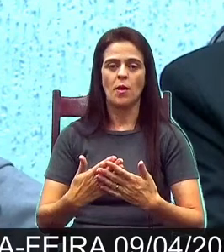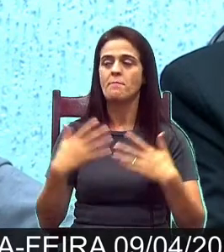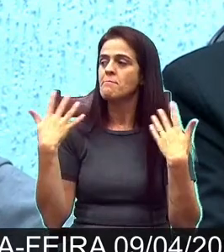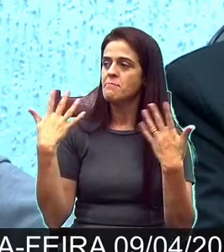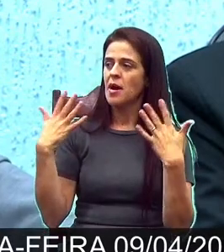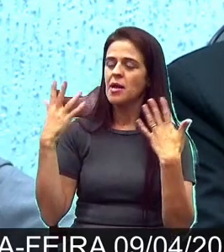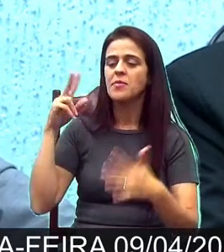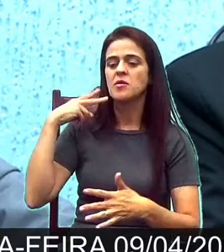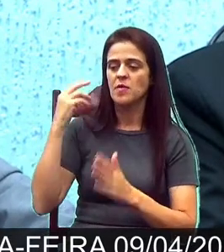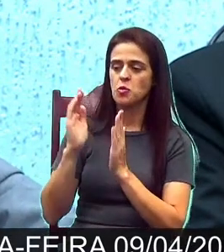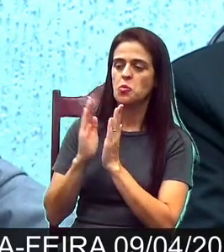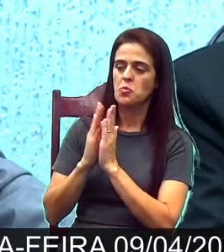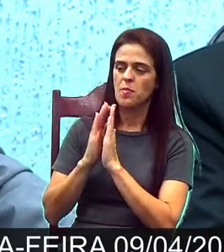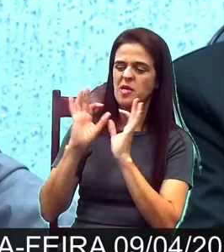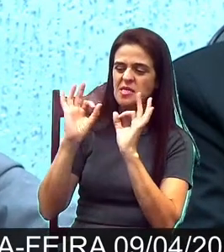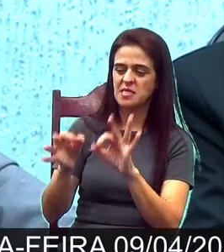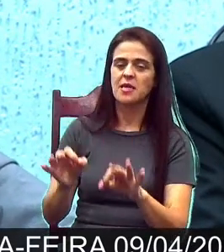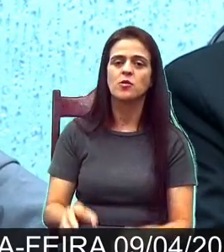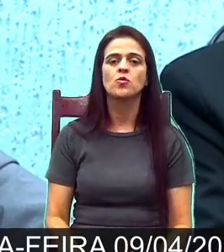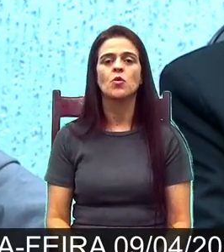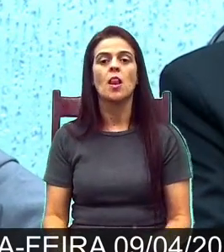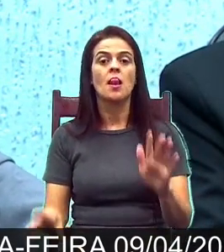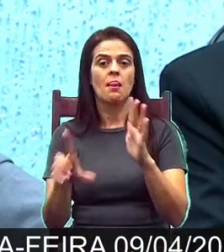Pamonheiro. Projeto em discussão.